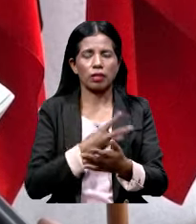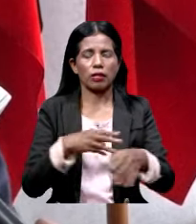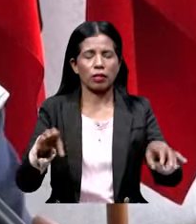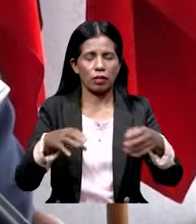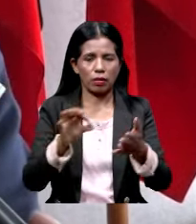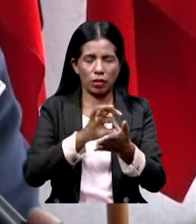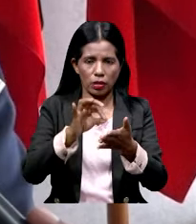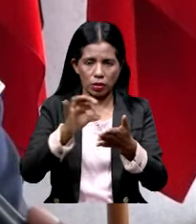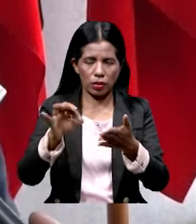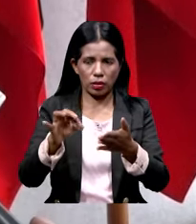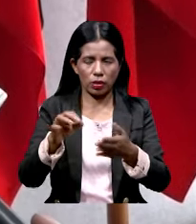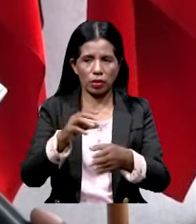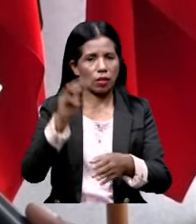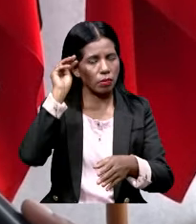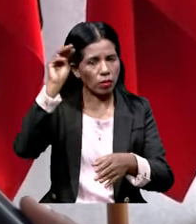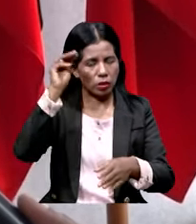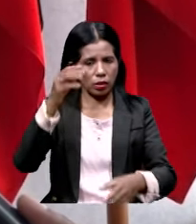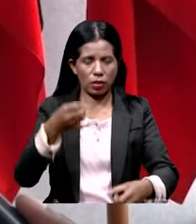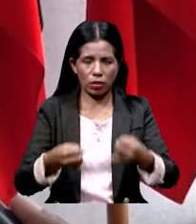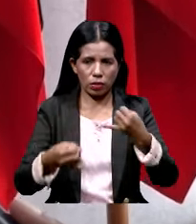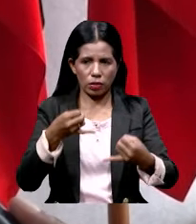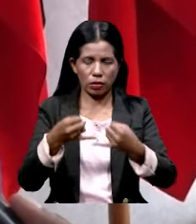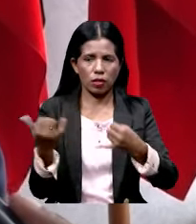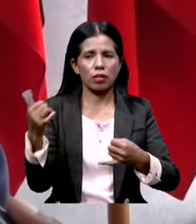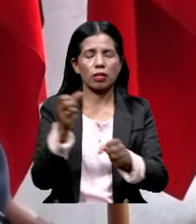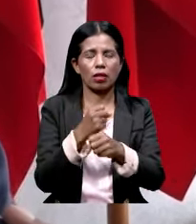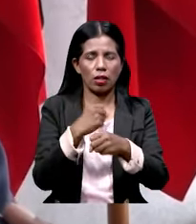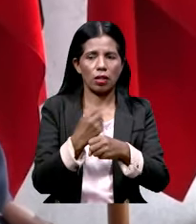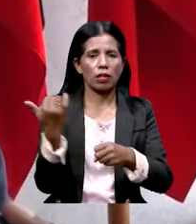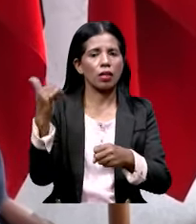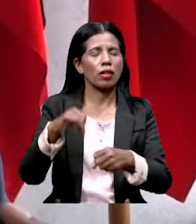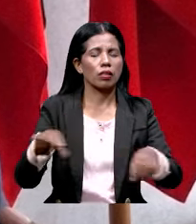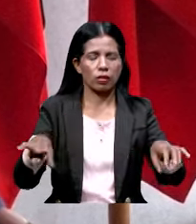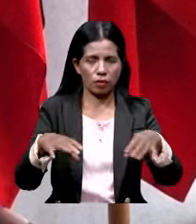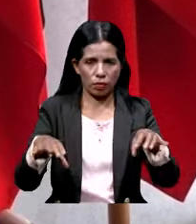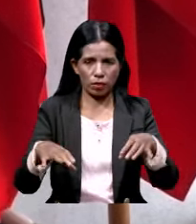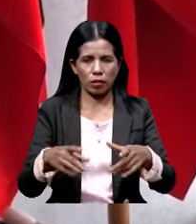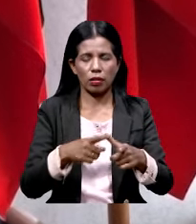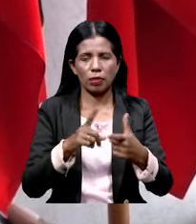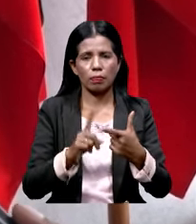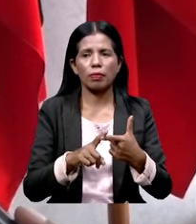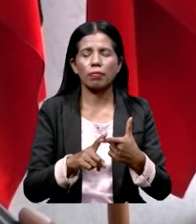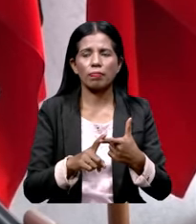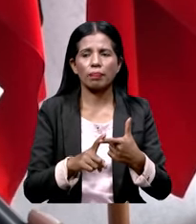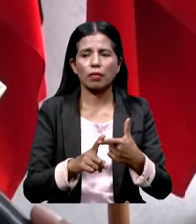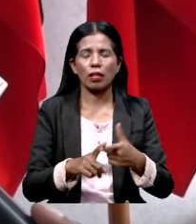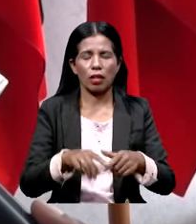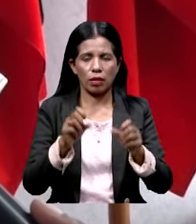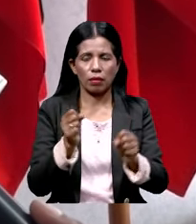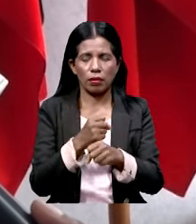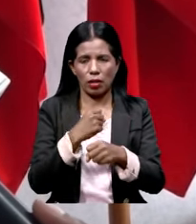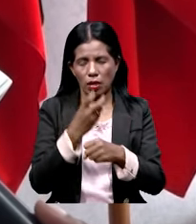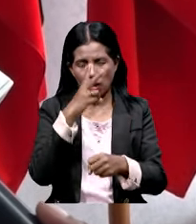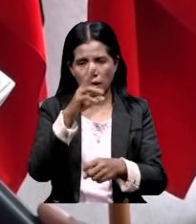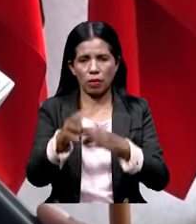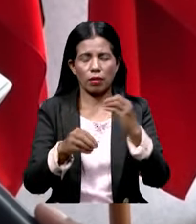registro notariado, Ministério de Justiça Linian, tira halo hela serviço e prato bela halo aquisição